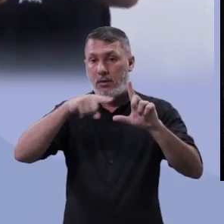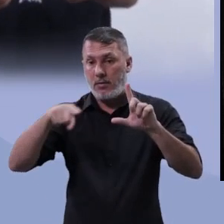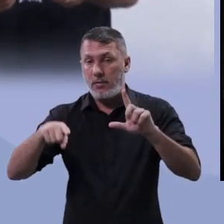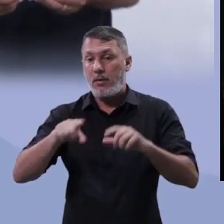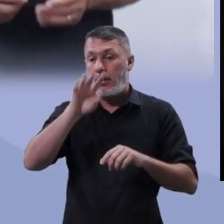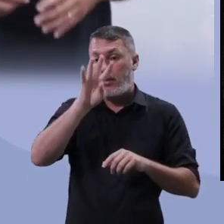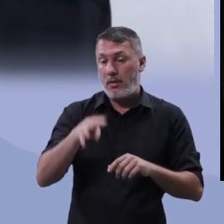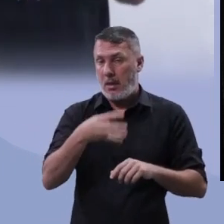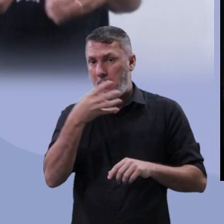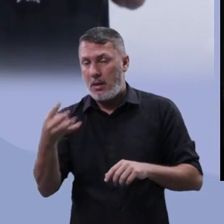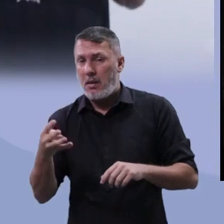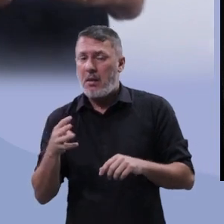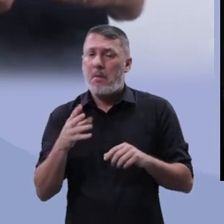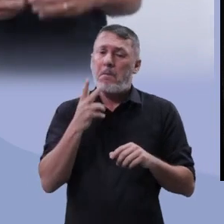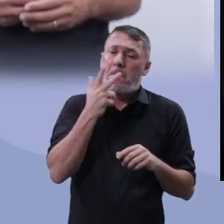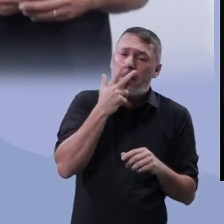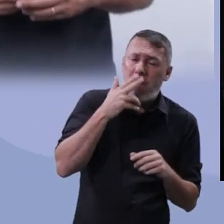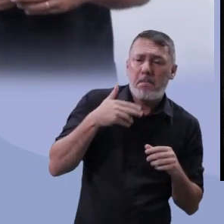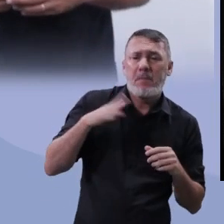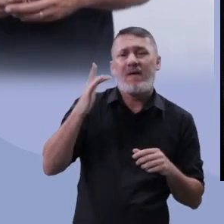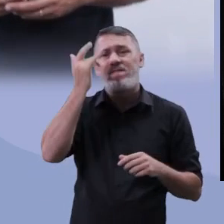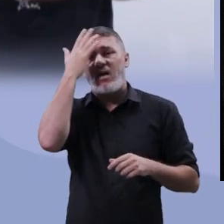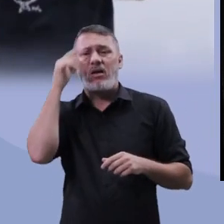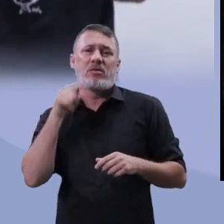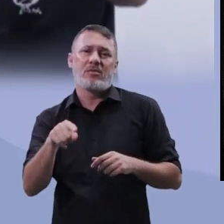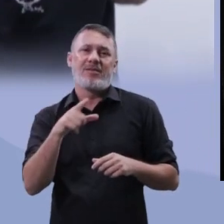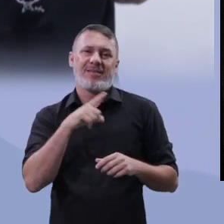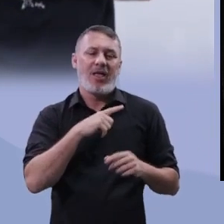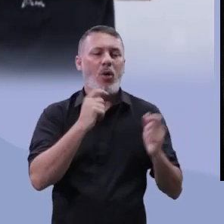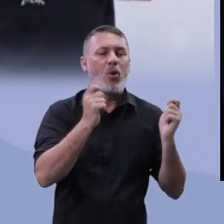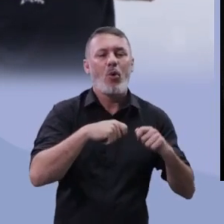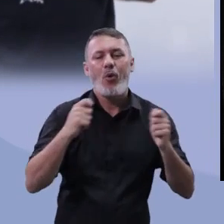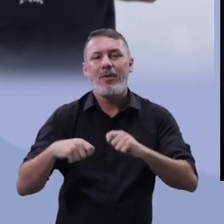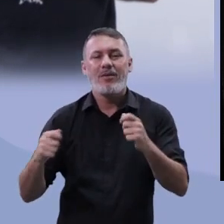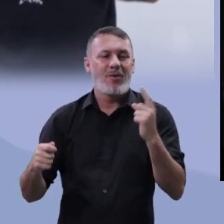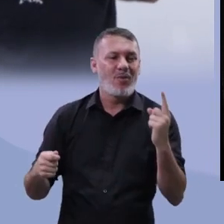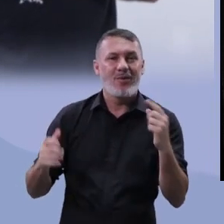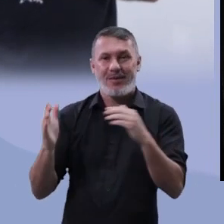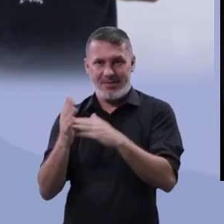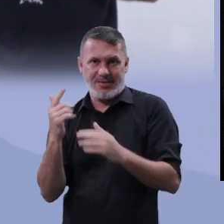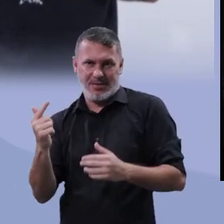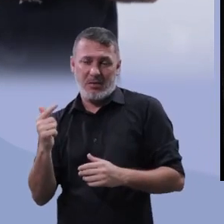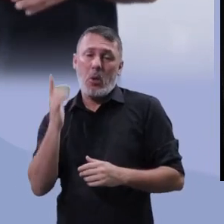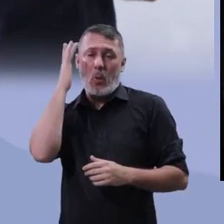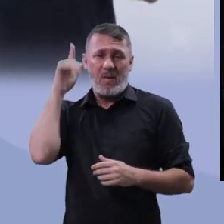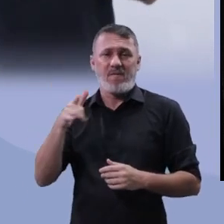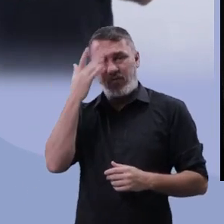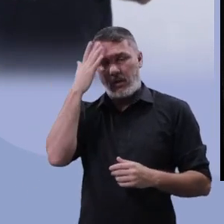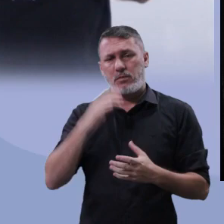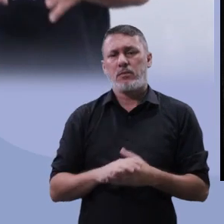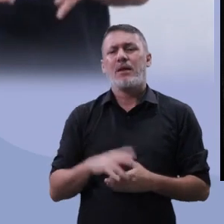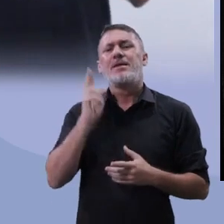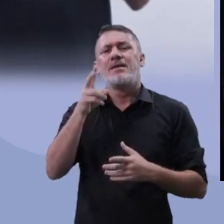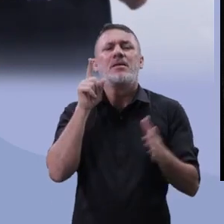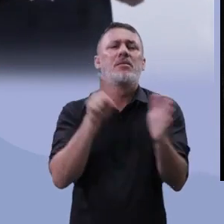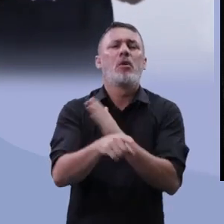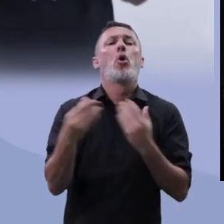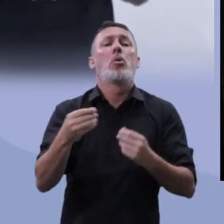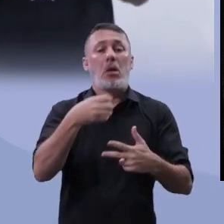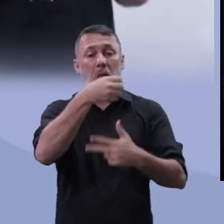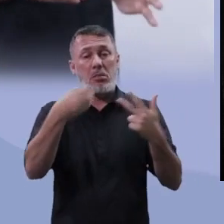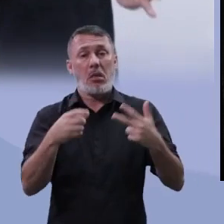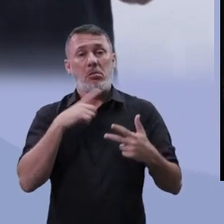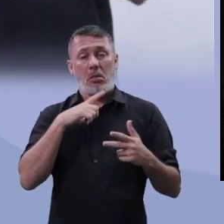e tabelas. Talvez a competência mais fácil de todas as 7 competências matemáticas, né? Aqui o Enem vai te dar um